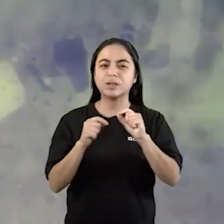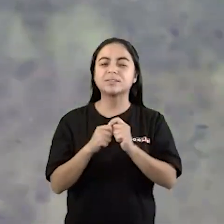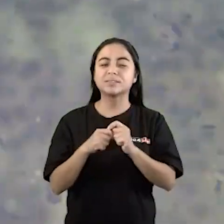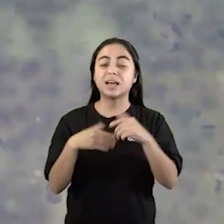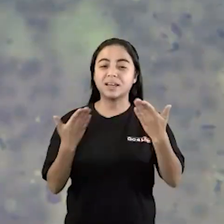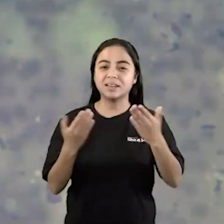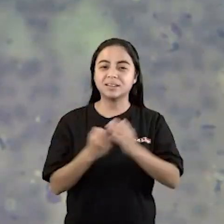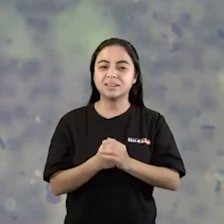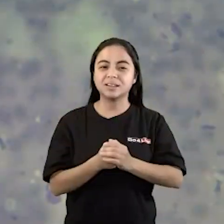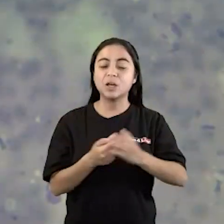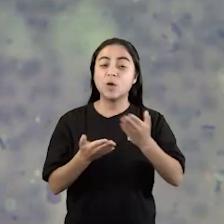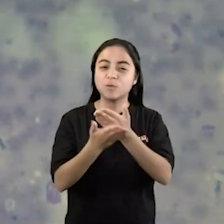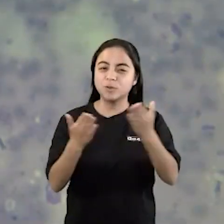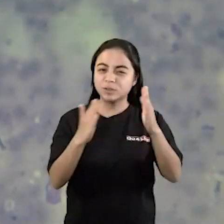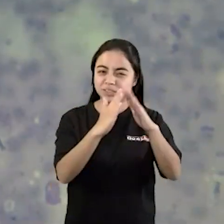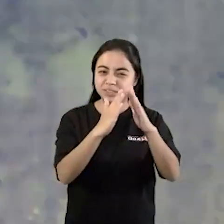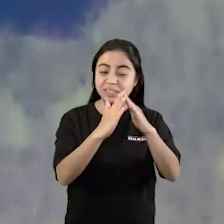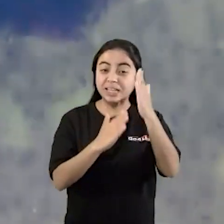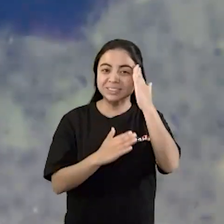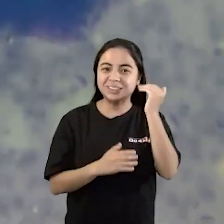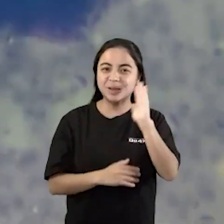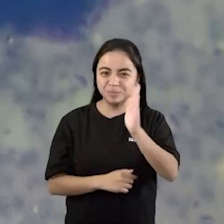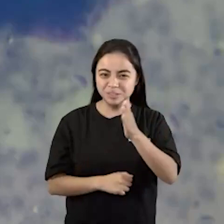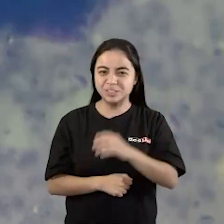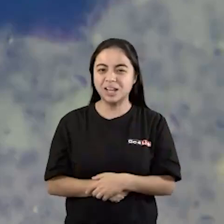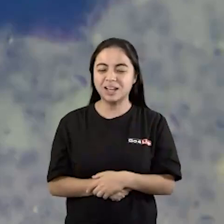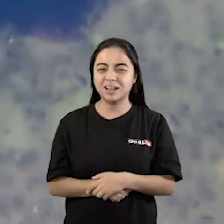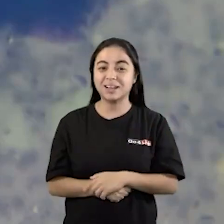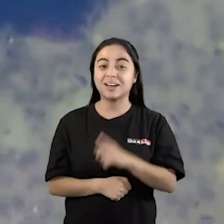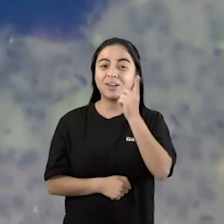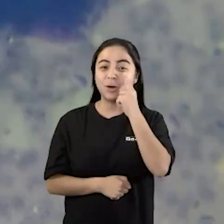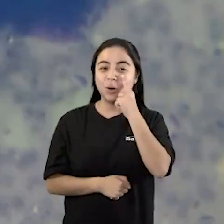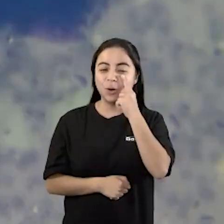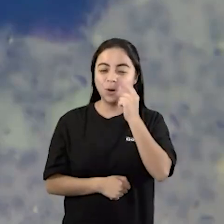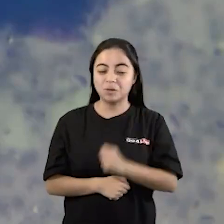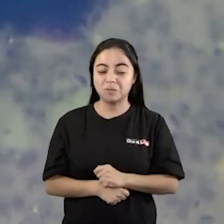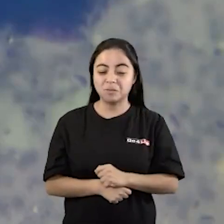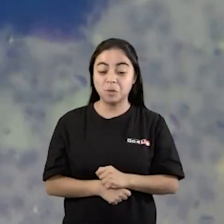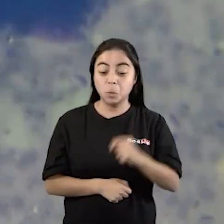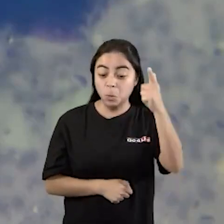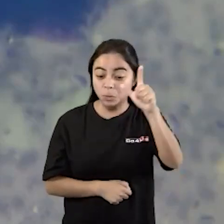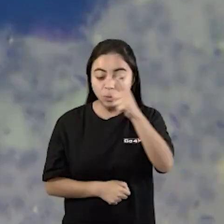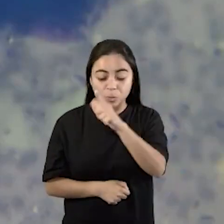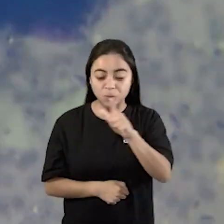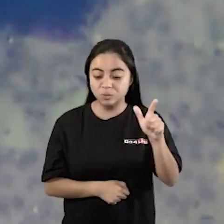Quem está em casa já sabe o diagnóstico? Opa! Ó, aqui tem outra.